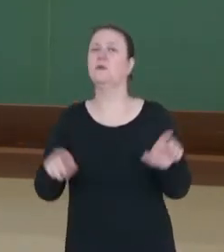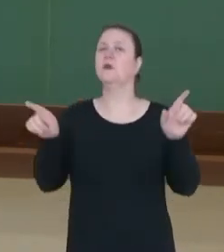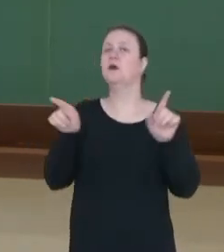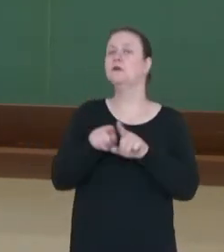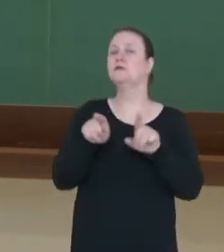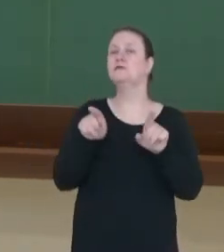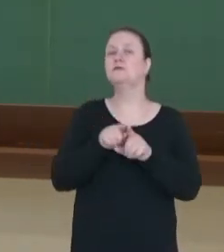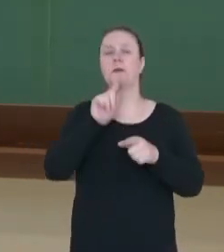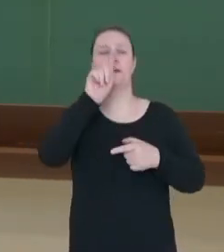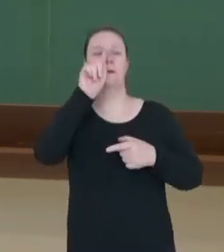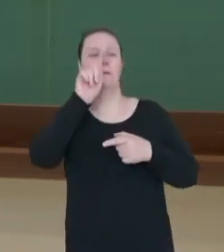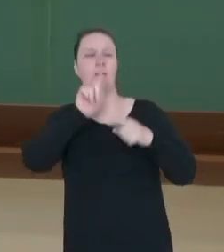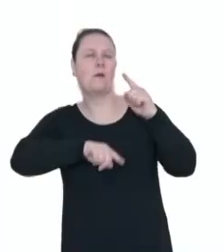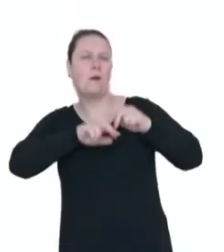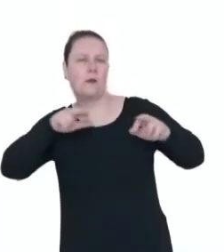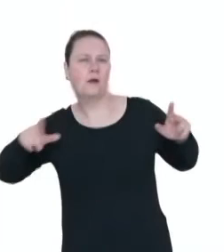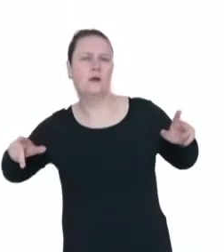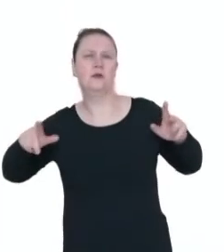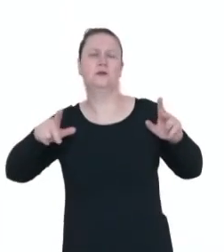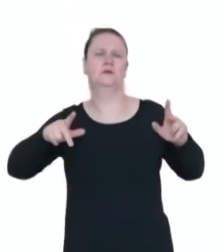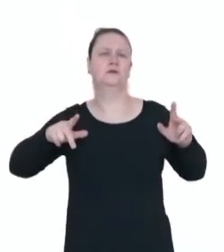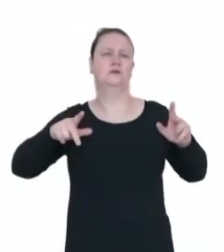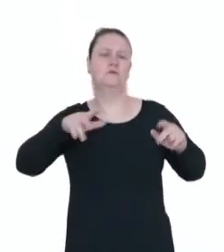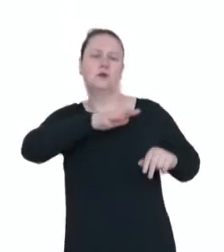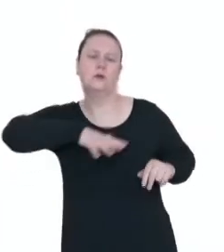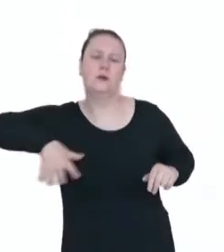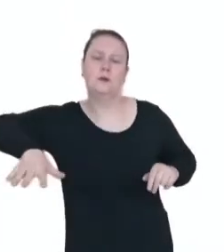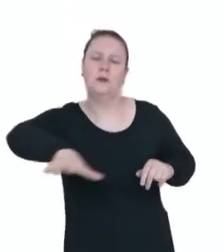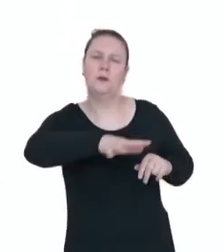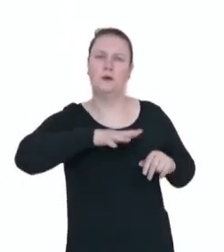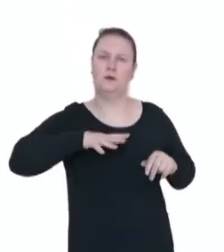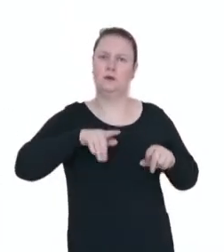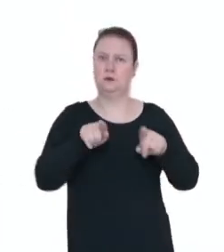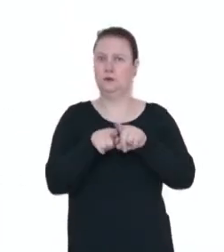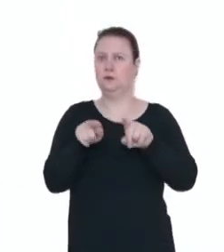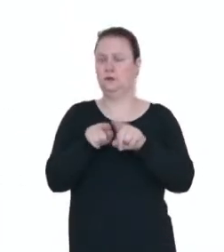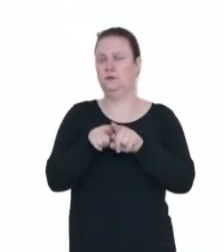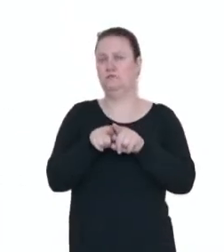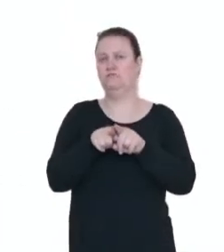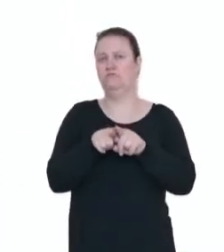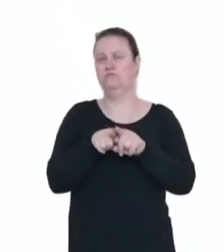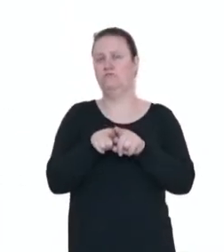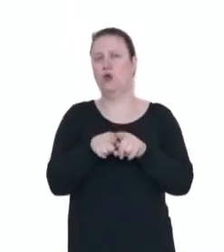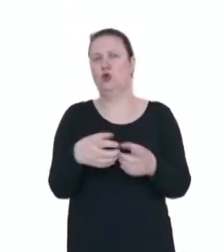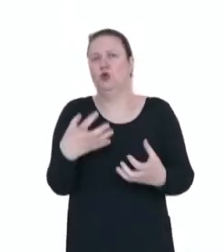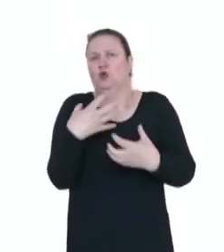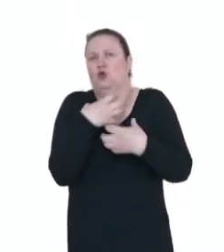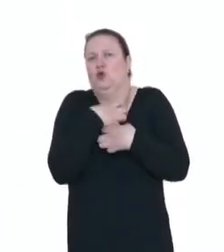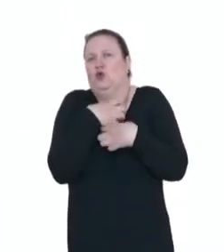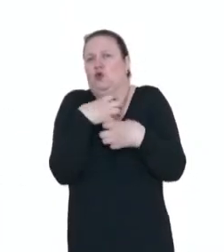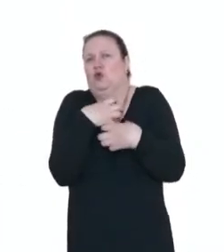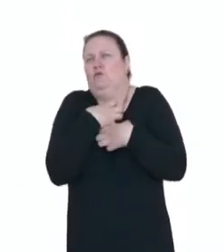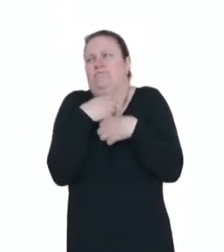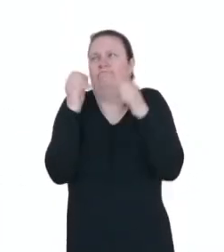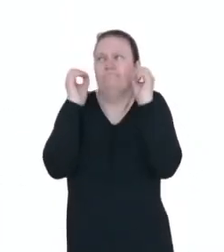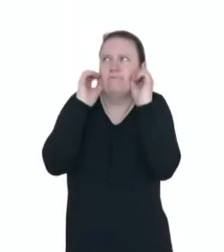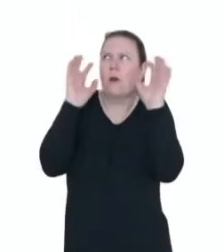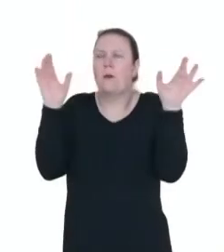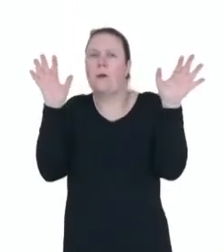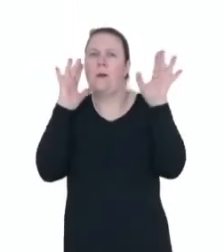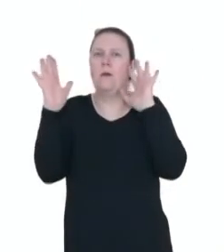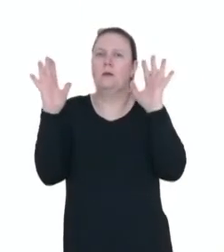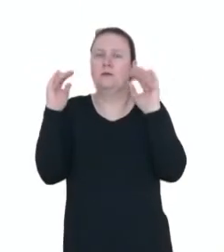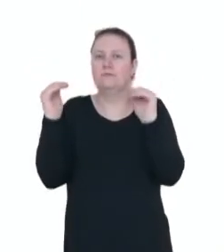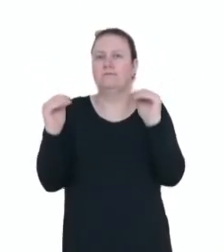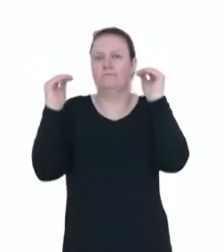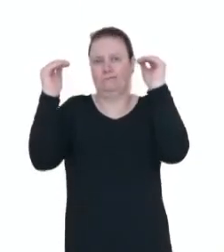se conjugavam a considerações existenciais numa espécie de surrealismo pantaneiro. Então, mais